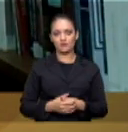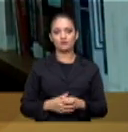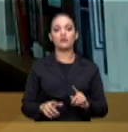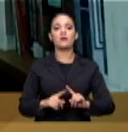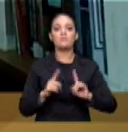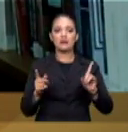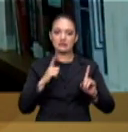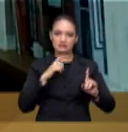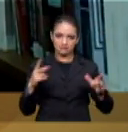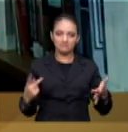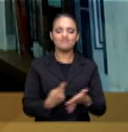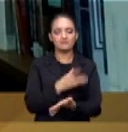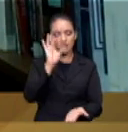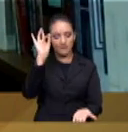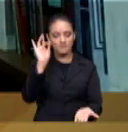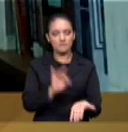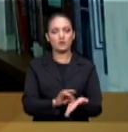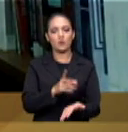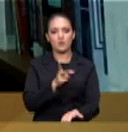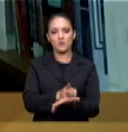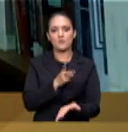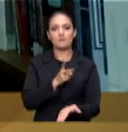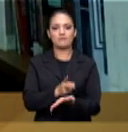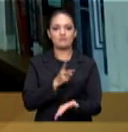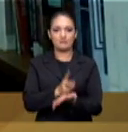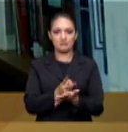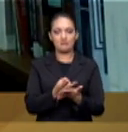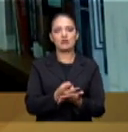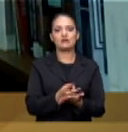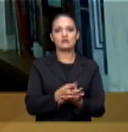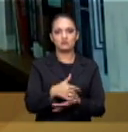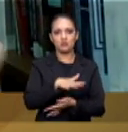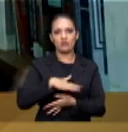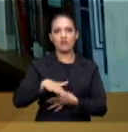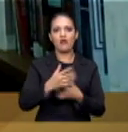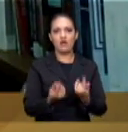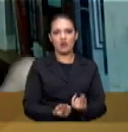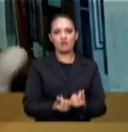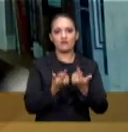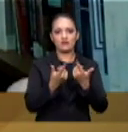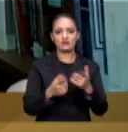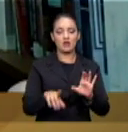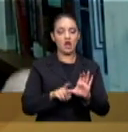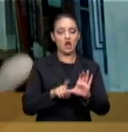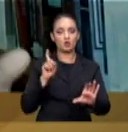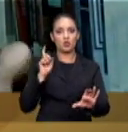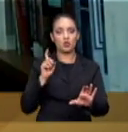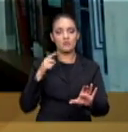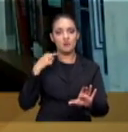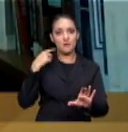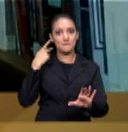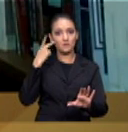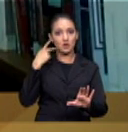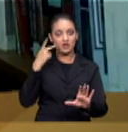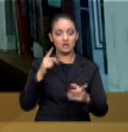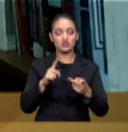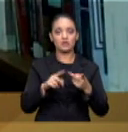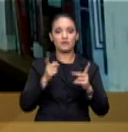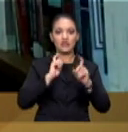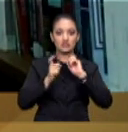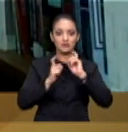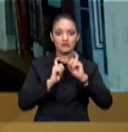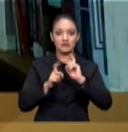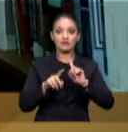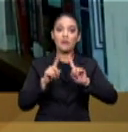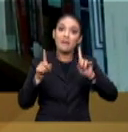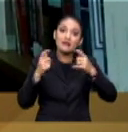mas pudesse ser concretizado na prática financeira. Autonomia política, autonomia administrativa sem